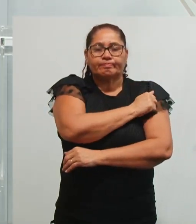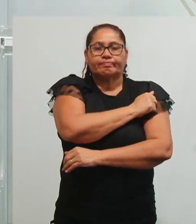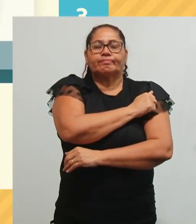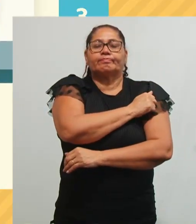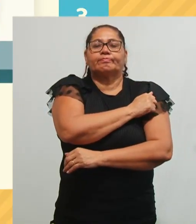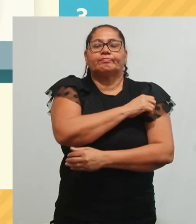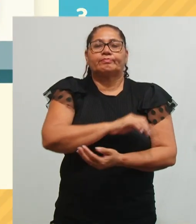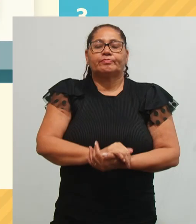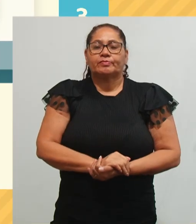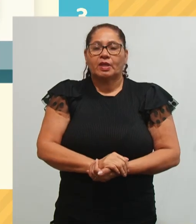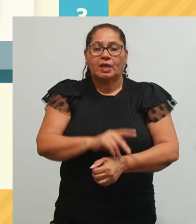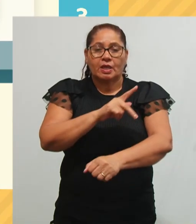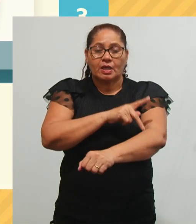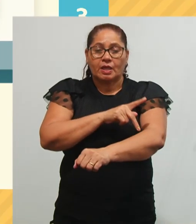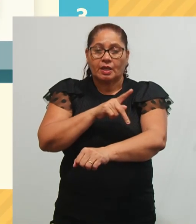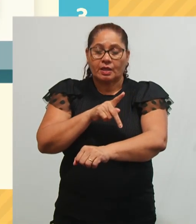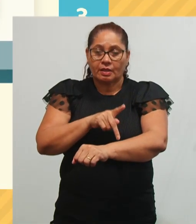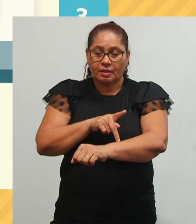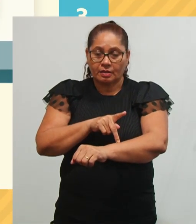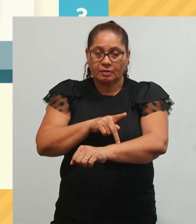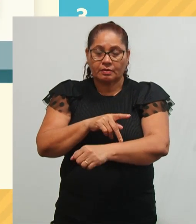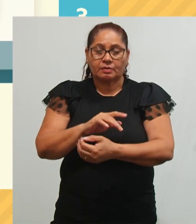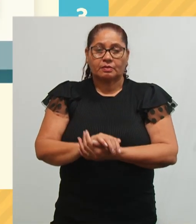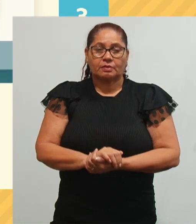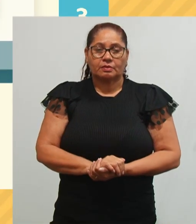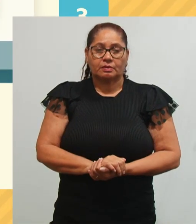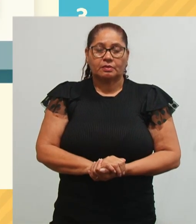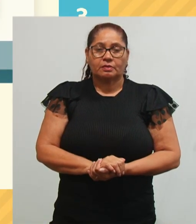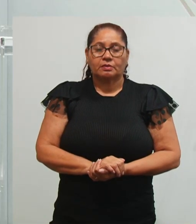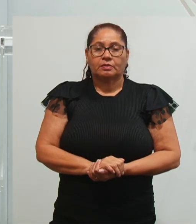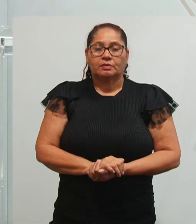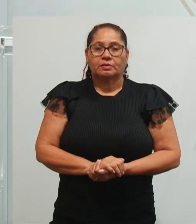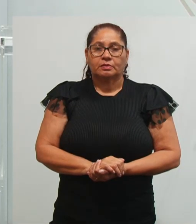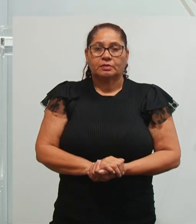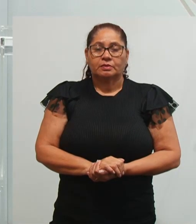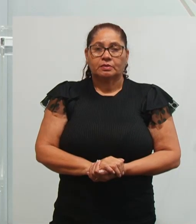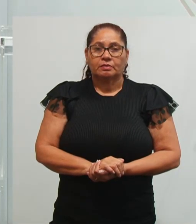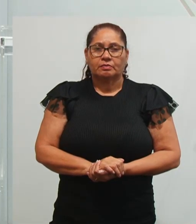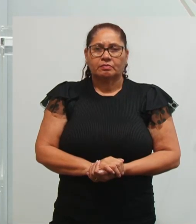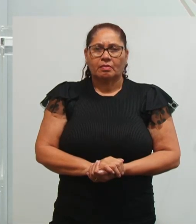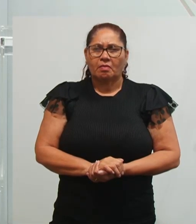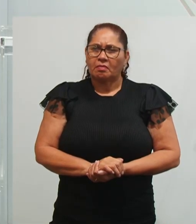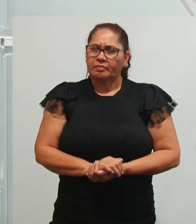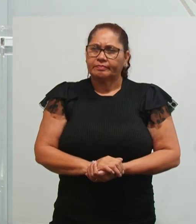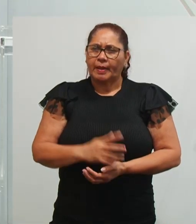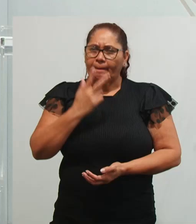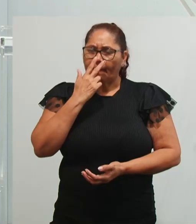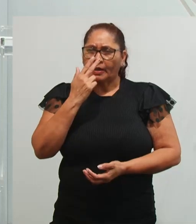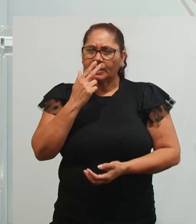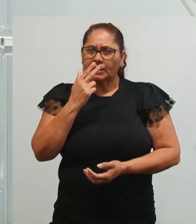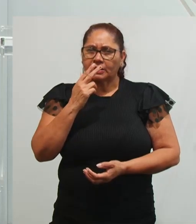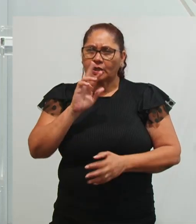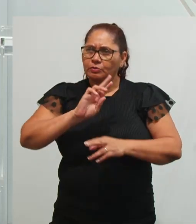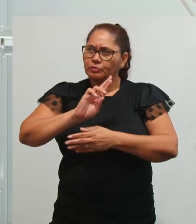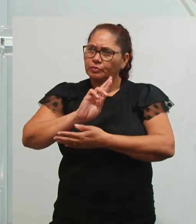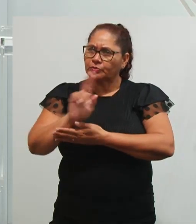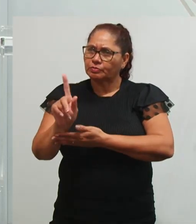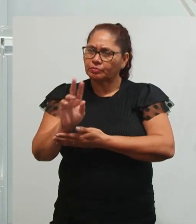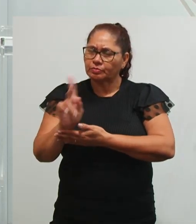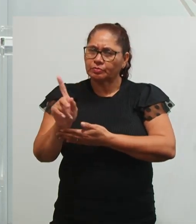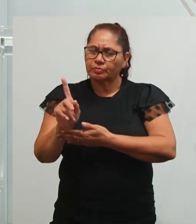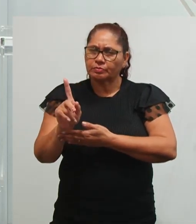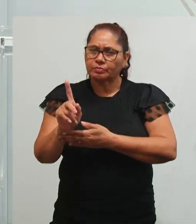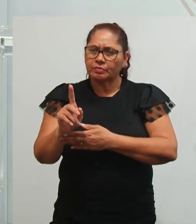intervenção pedagógica como ele falou, parecem indissociáveis e se confundem porque é a